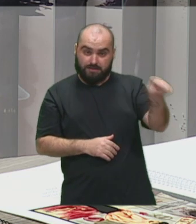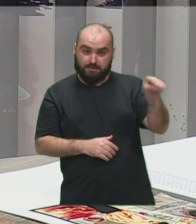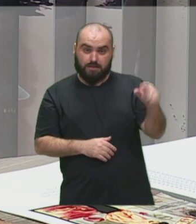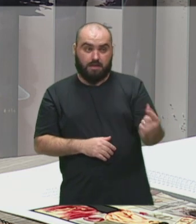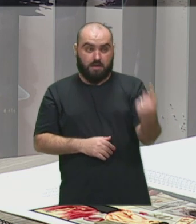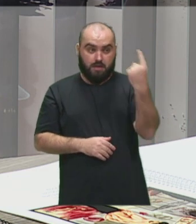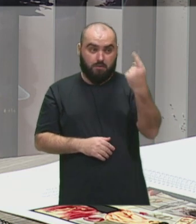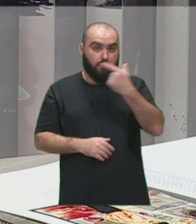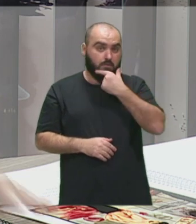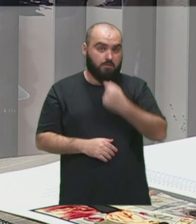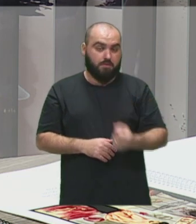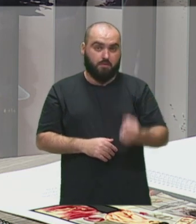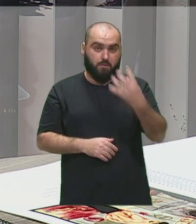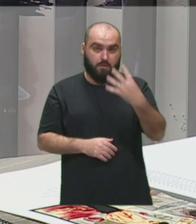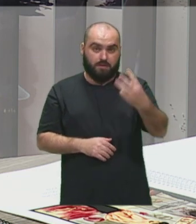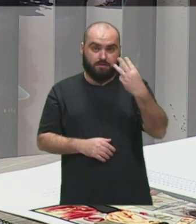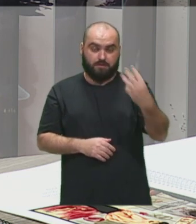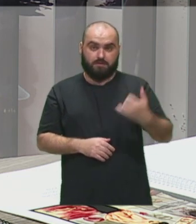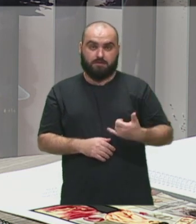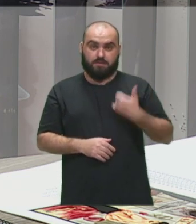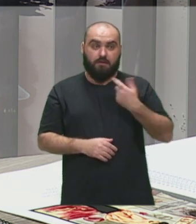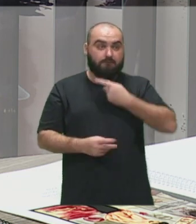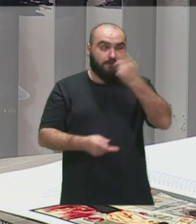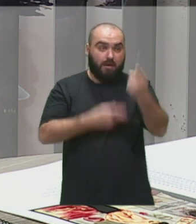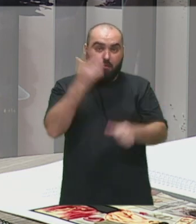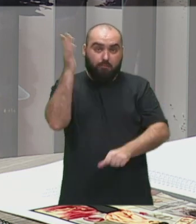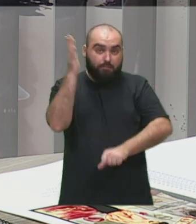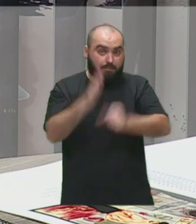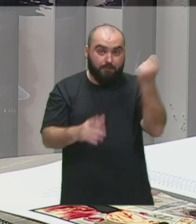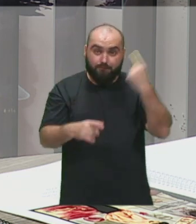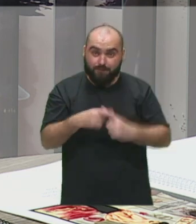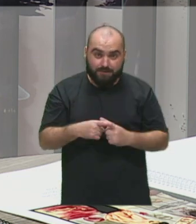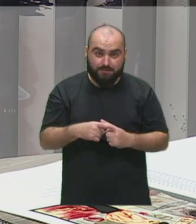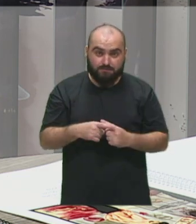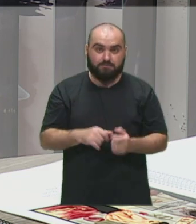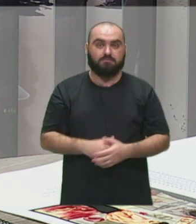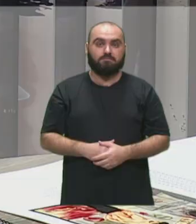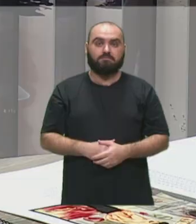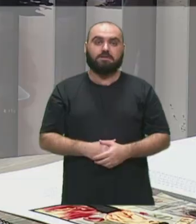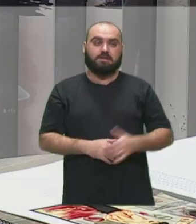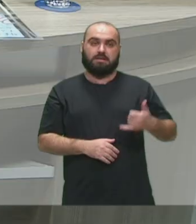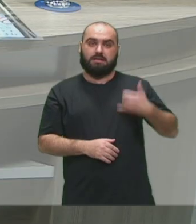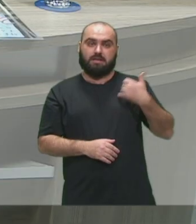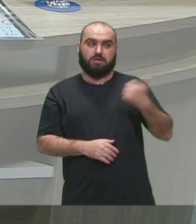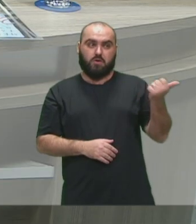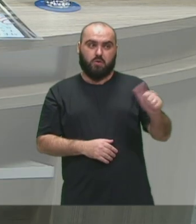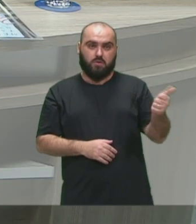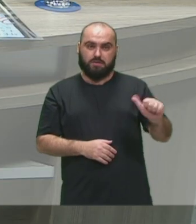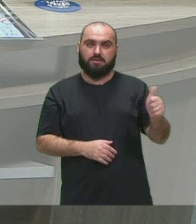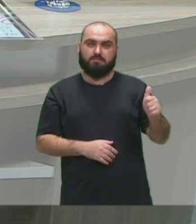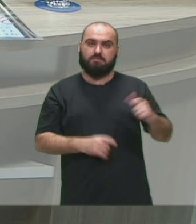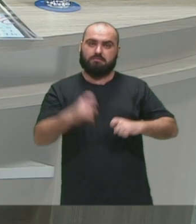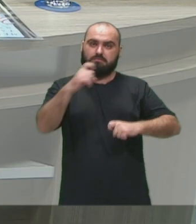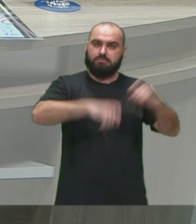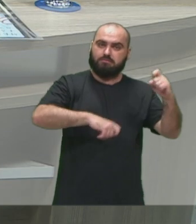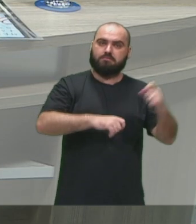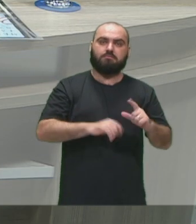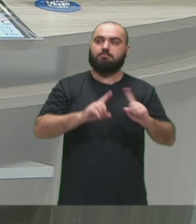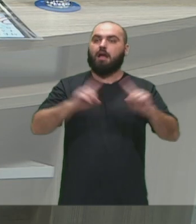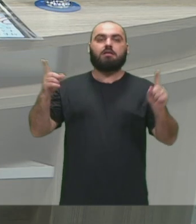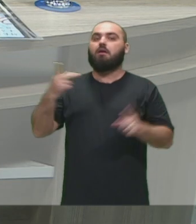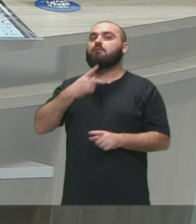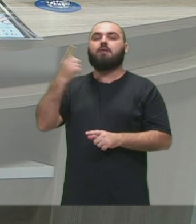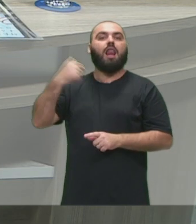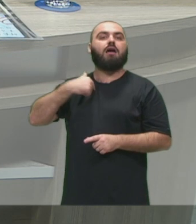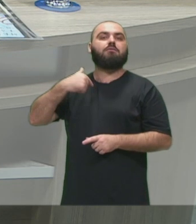de um homem de 43 anos de idade que falou pela primeira vez. Ele foi abusado aos 11 anos de idade e tal, mas eu não falava que